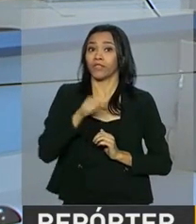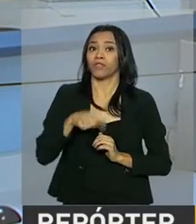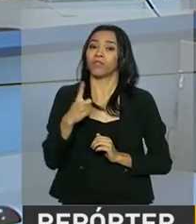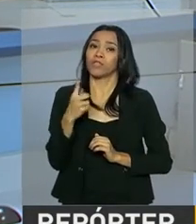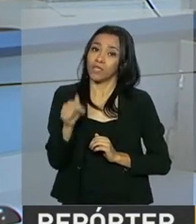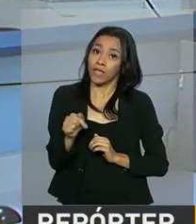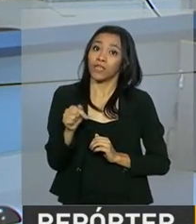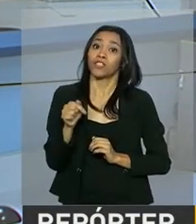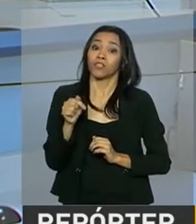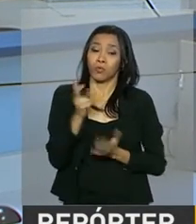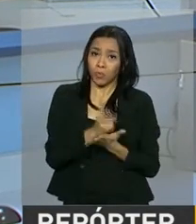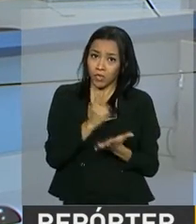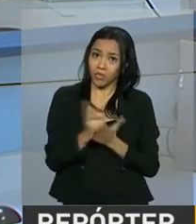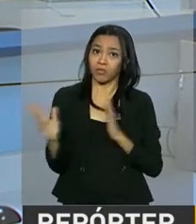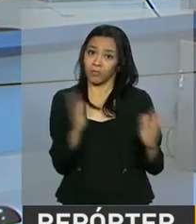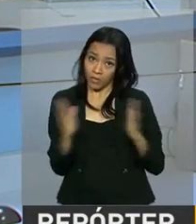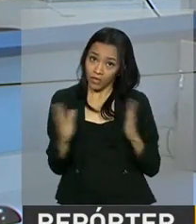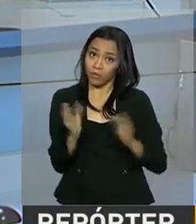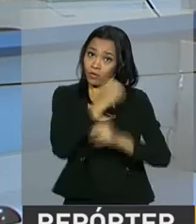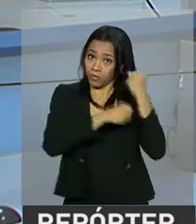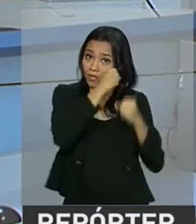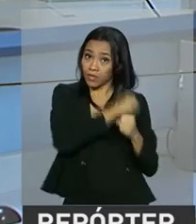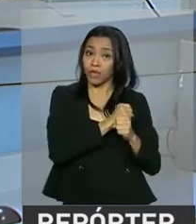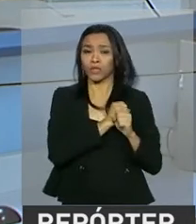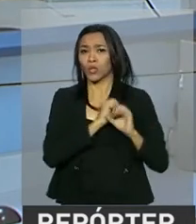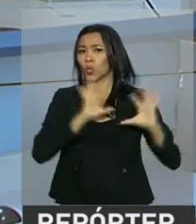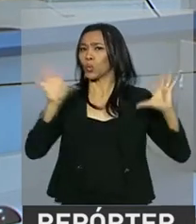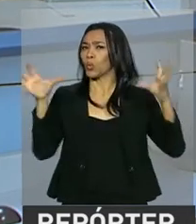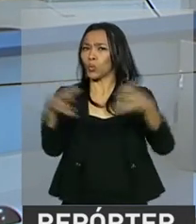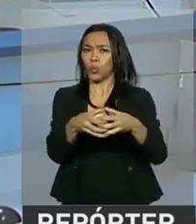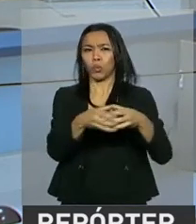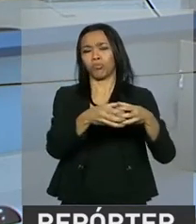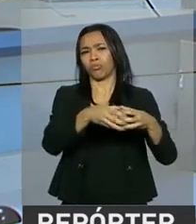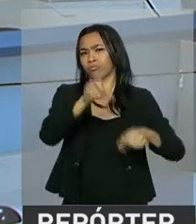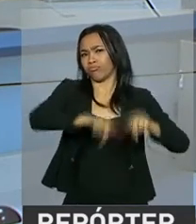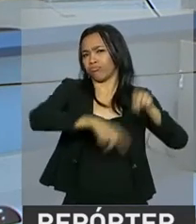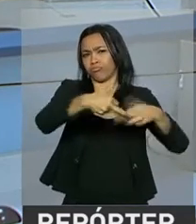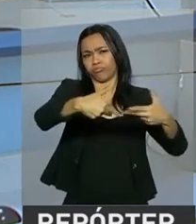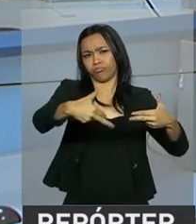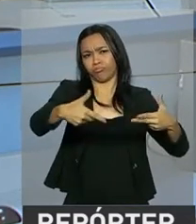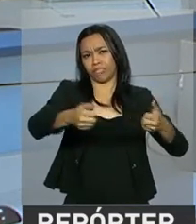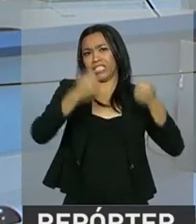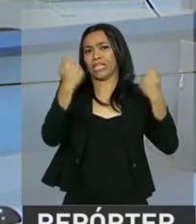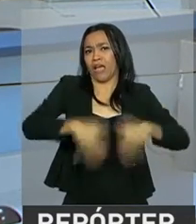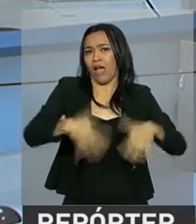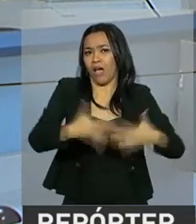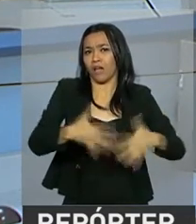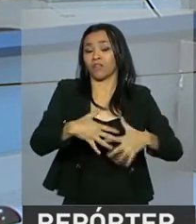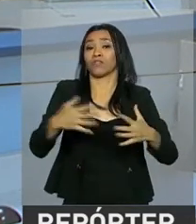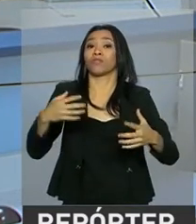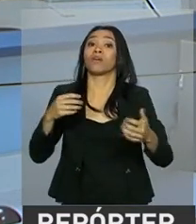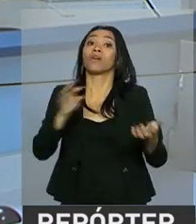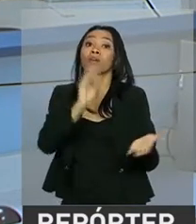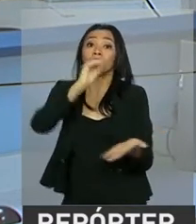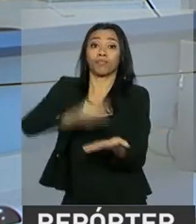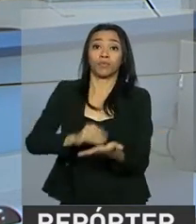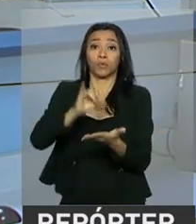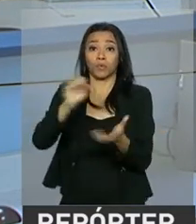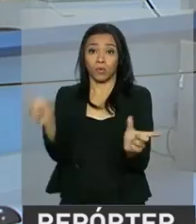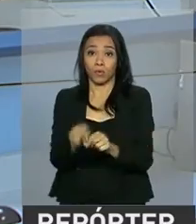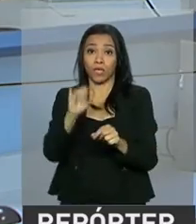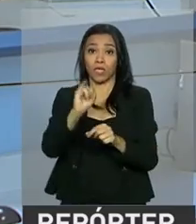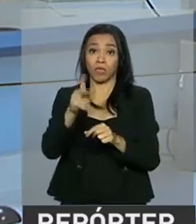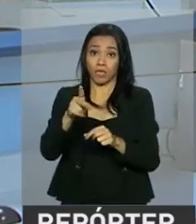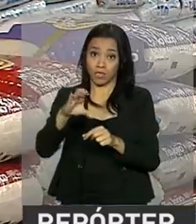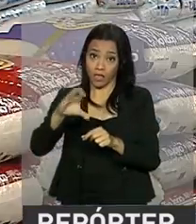7% do mesmo período do ano passado todos os grupos de despesa que entram no cálculo do ipc a registraram taxas menores